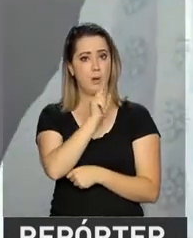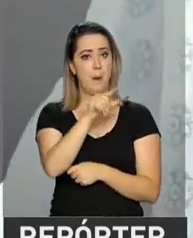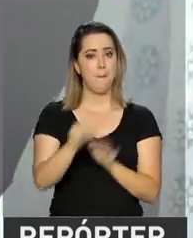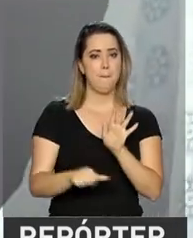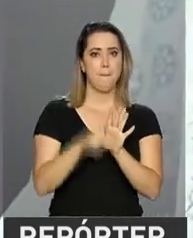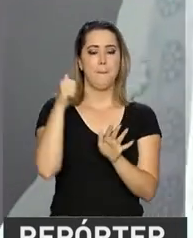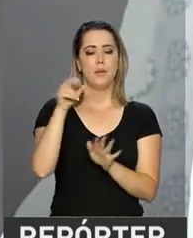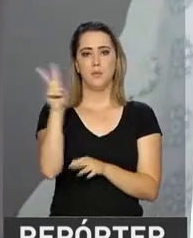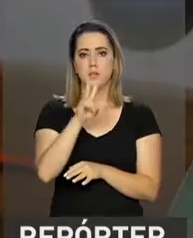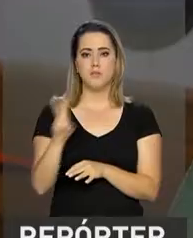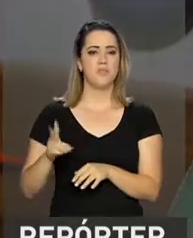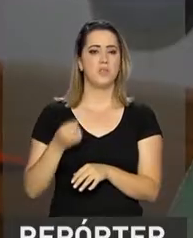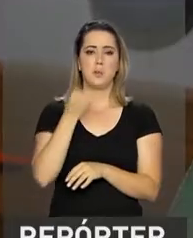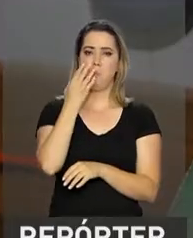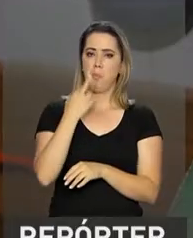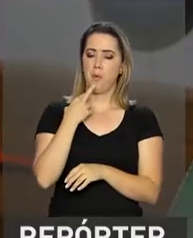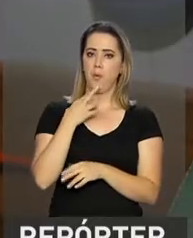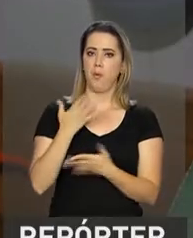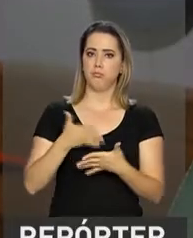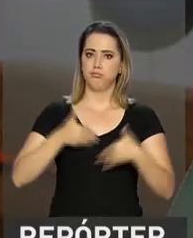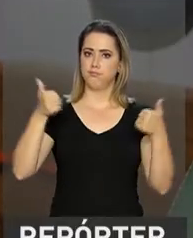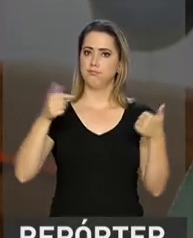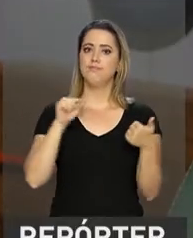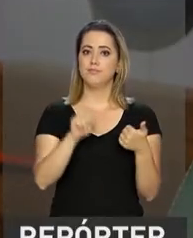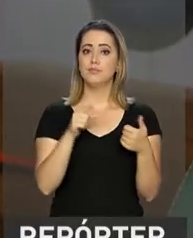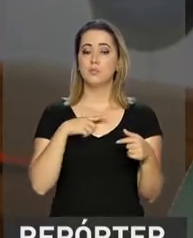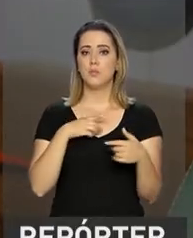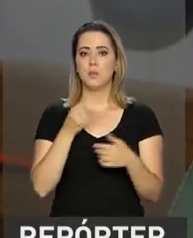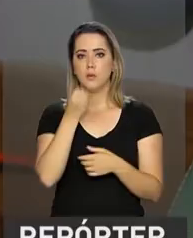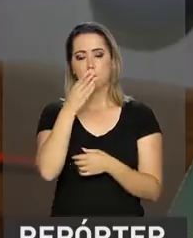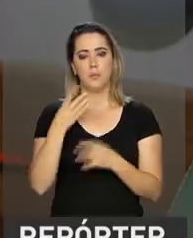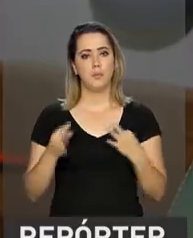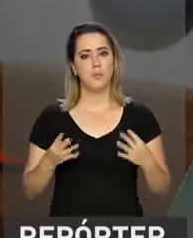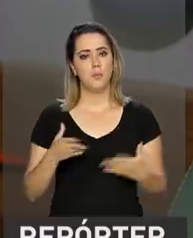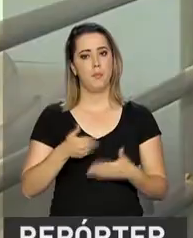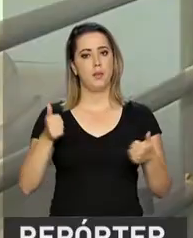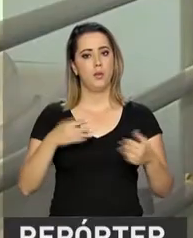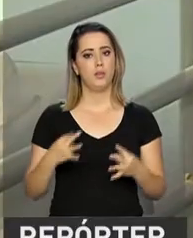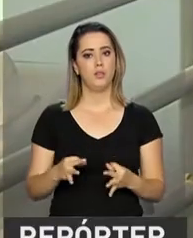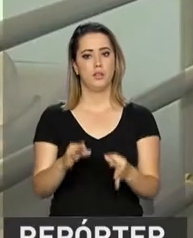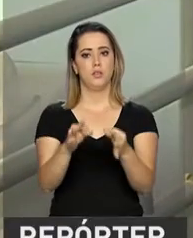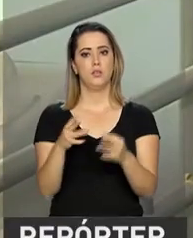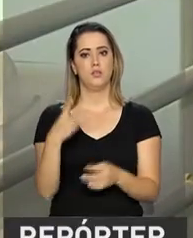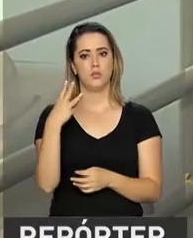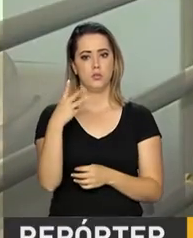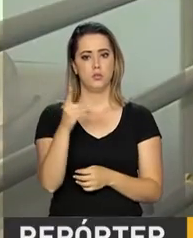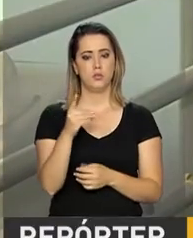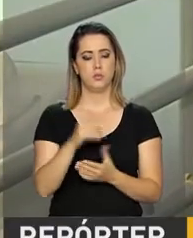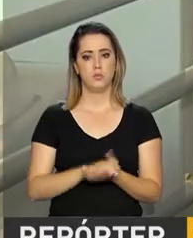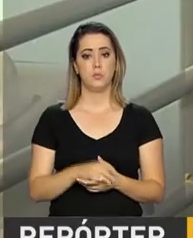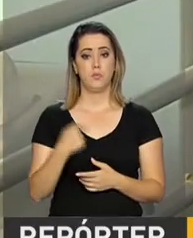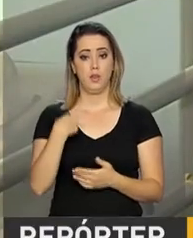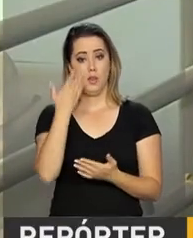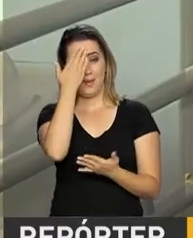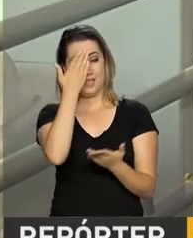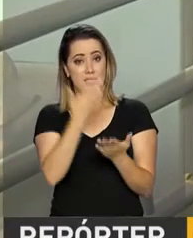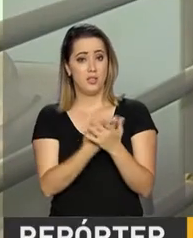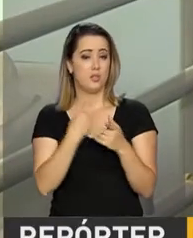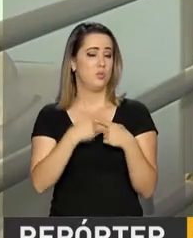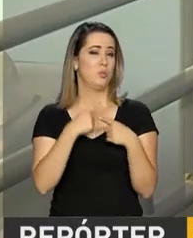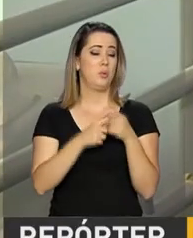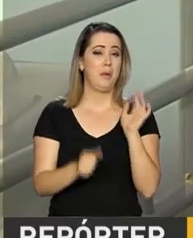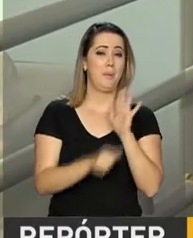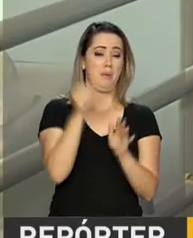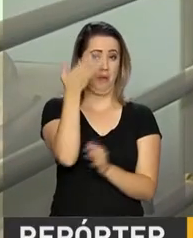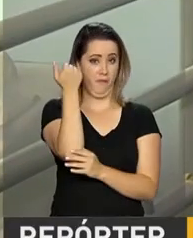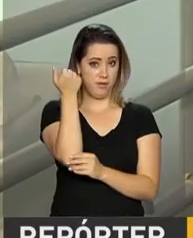uma recuperação tranquila. Ela atribui o sucesso à tecnologia 3D. Eu creio, sim, porque da primeira vez foi